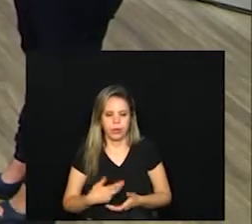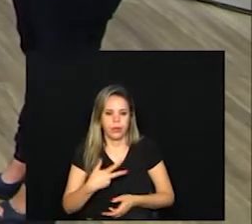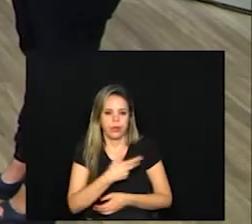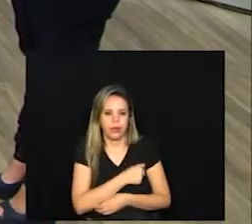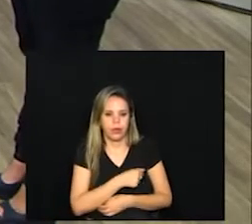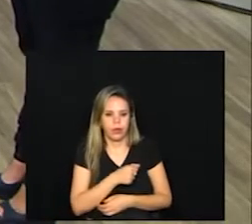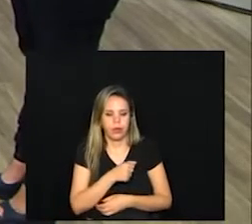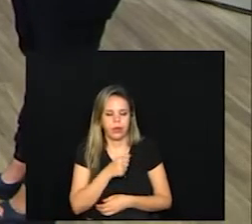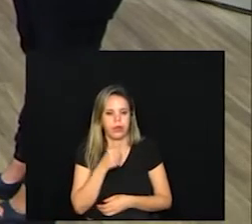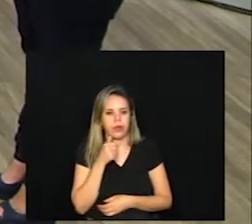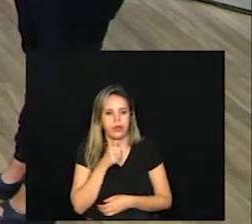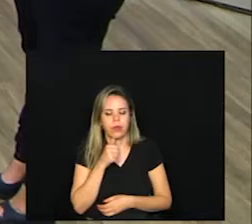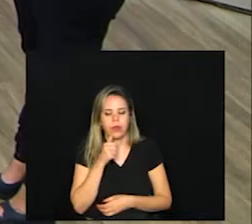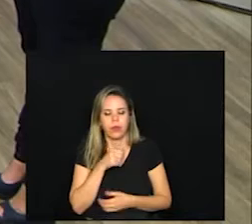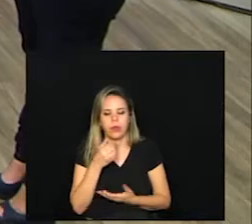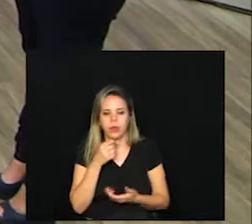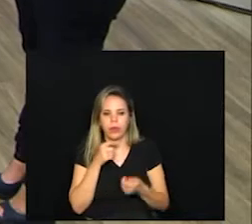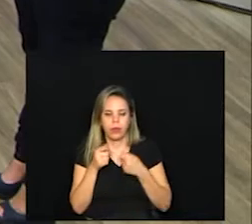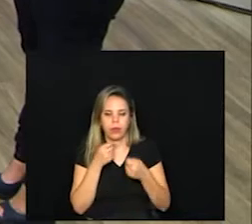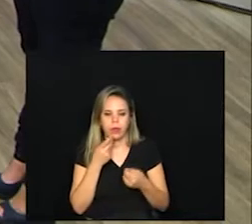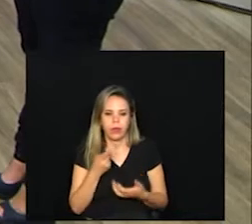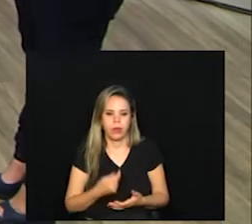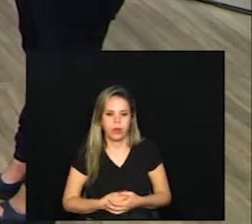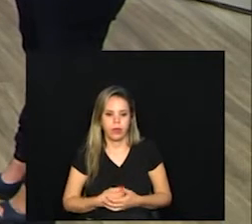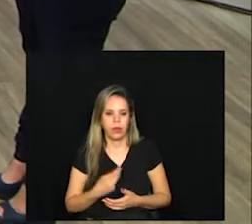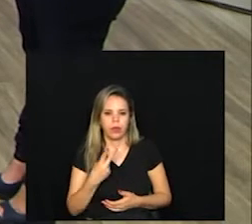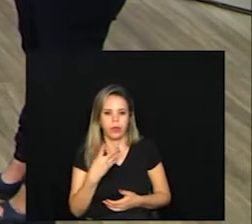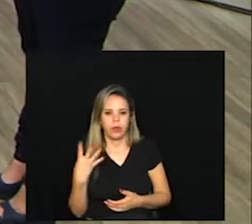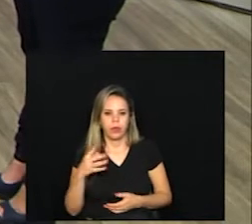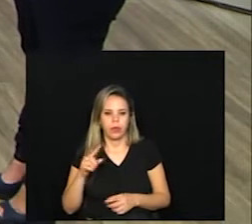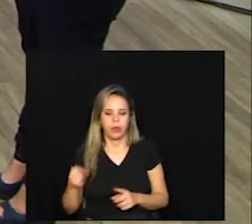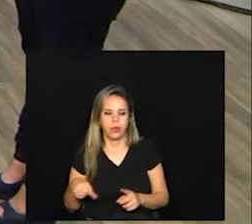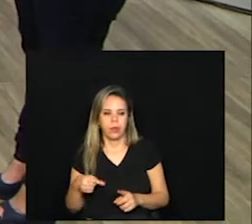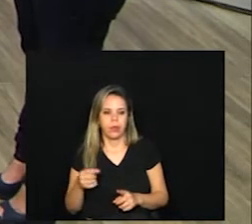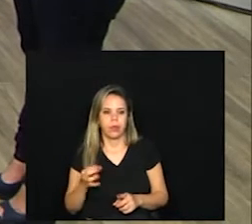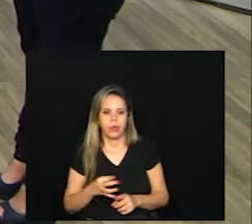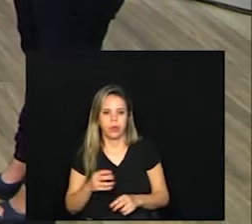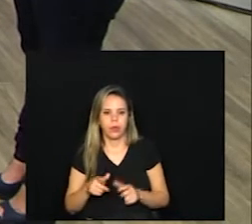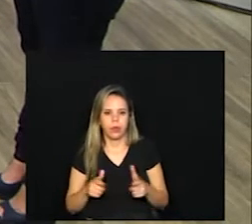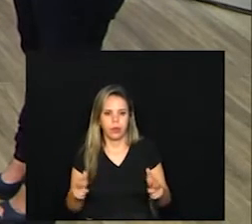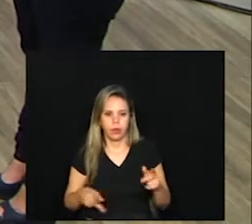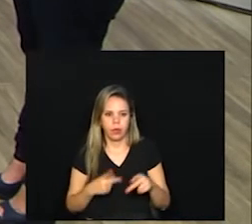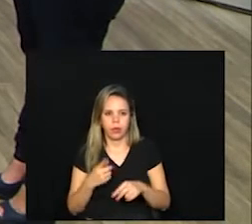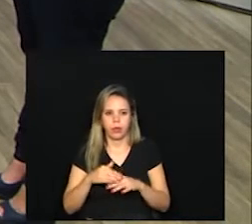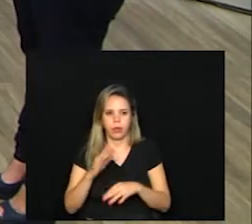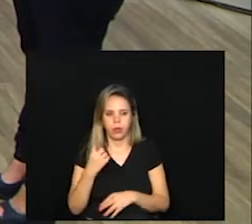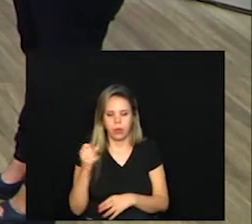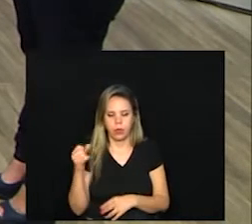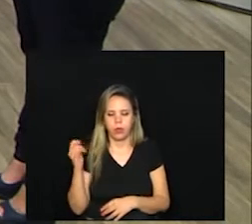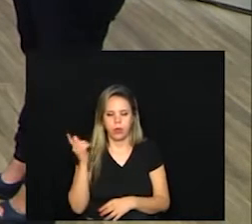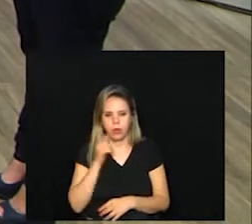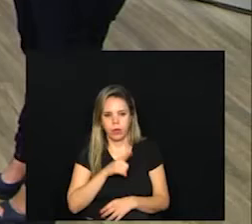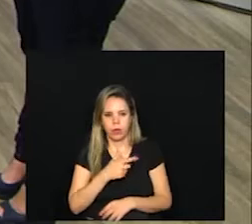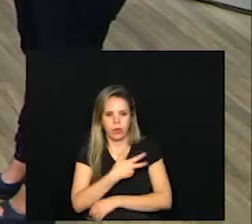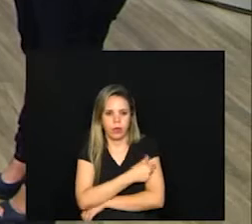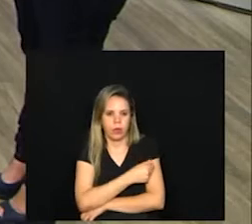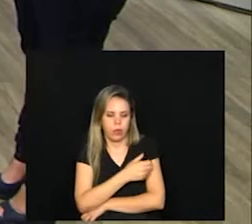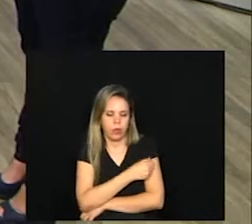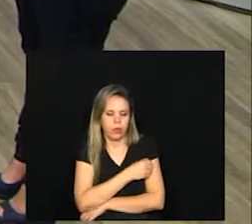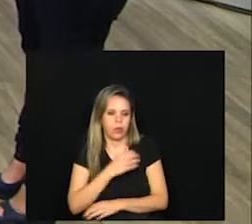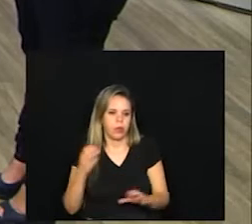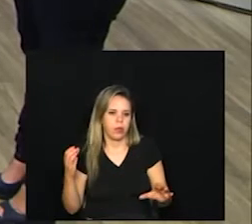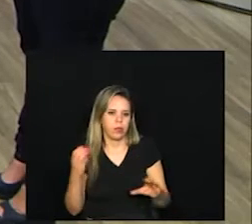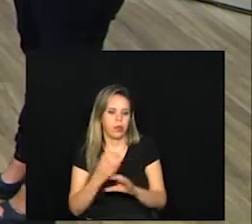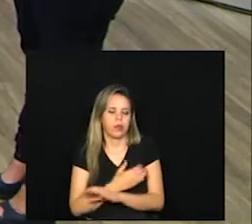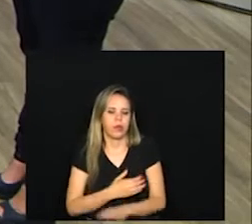que a Andrea demonstrou na coletiva, que 24,5% dos maiores de 18 anos estão com a imunização